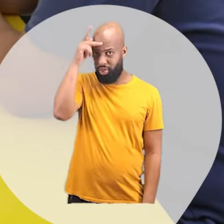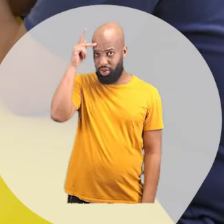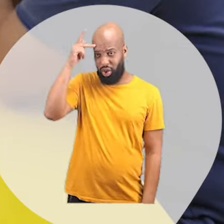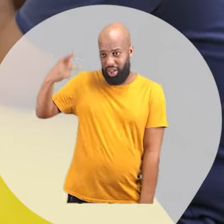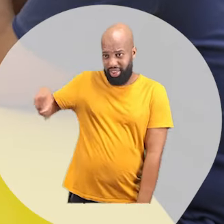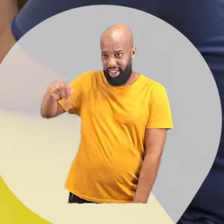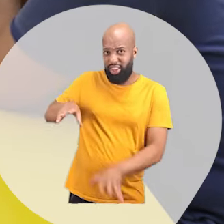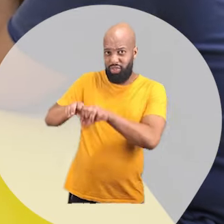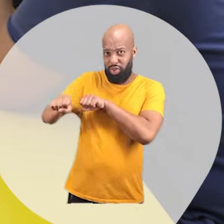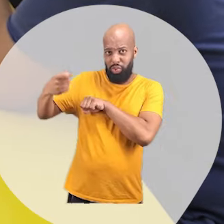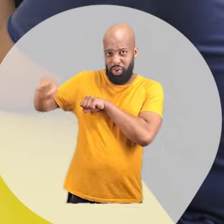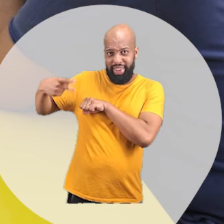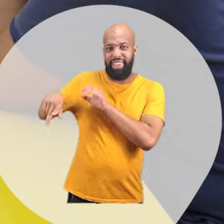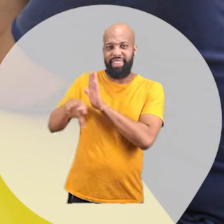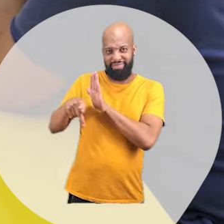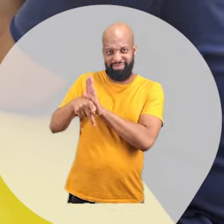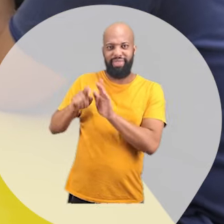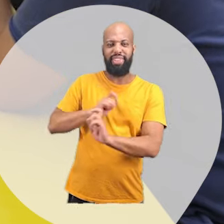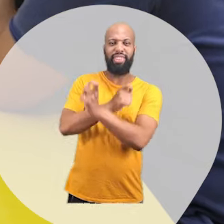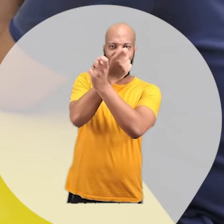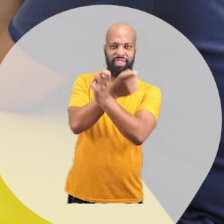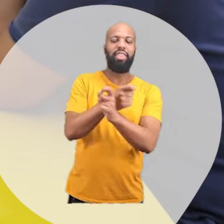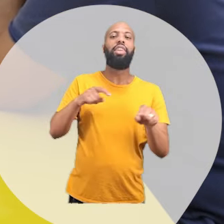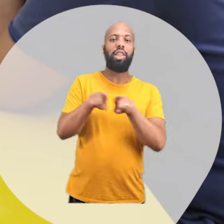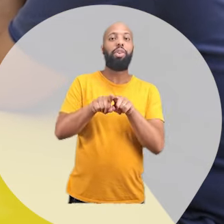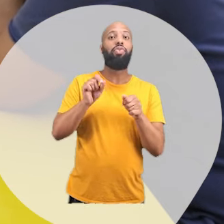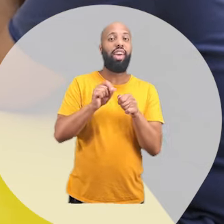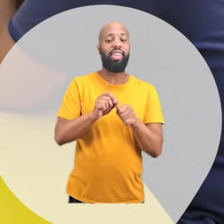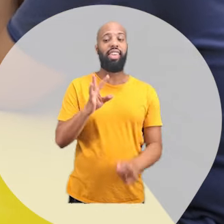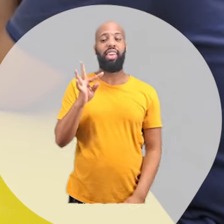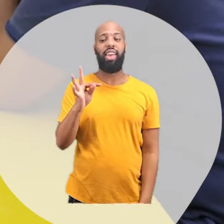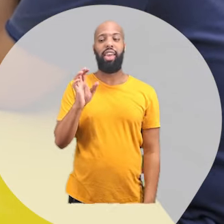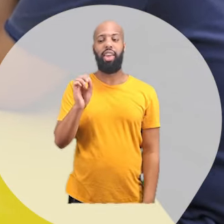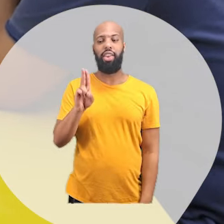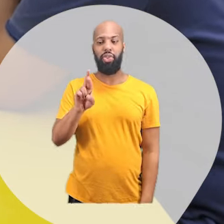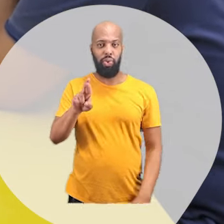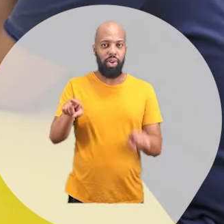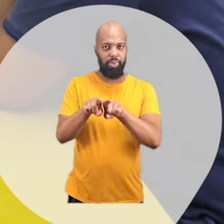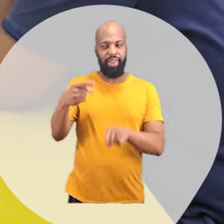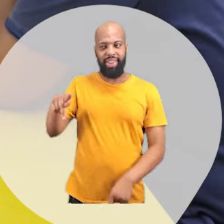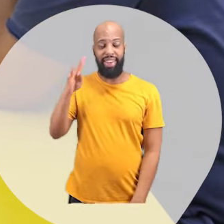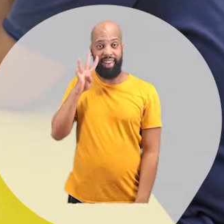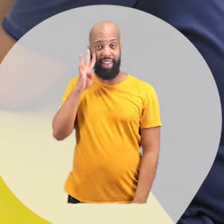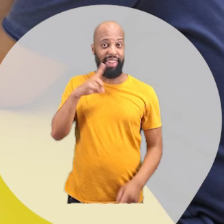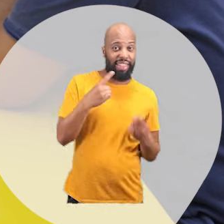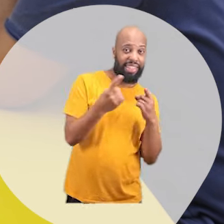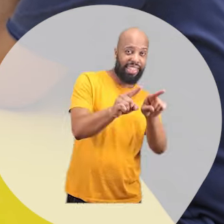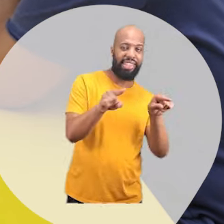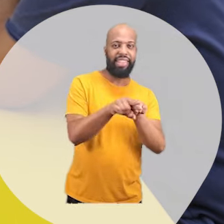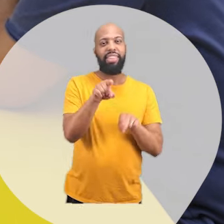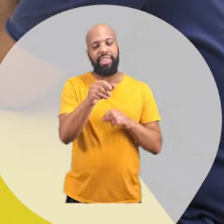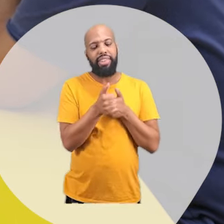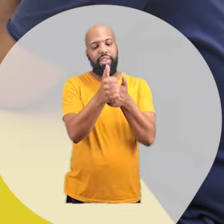tudo pug é muito legal eu não consigo fazer um tour também legal fica o desafio aí